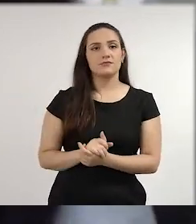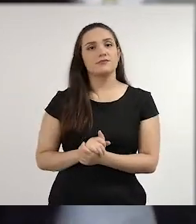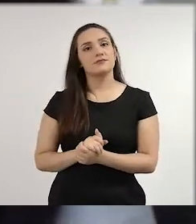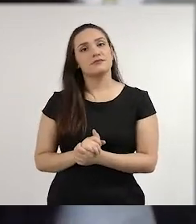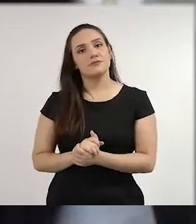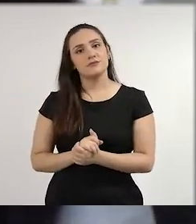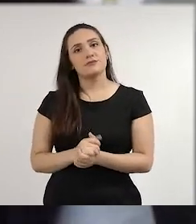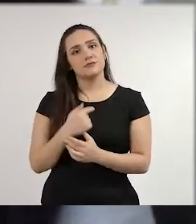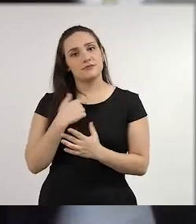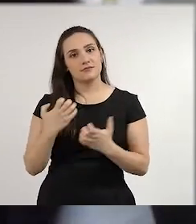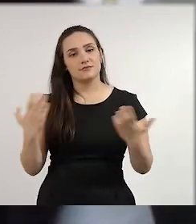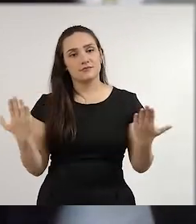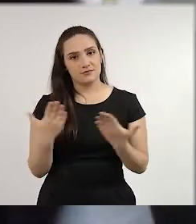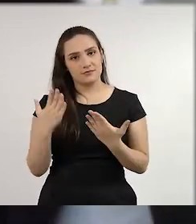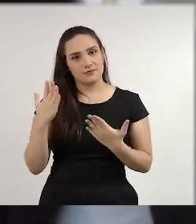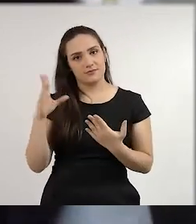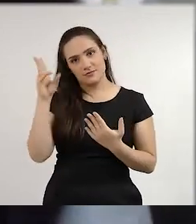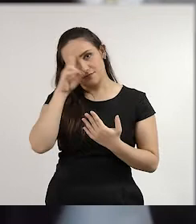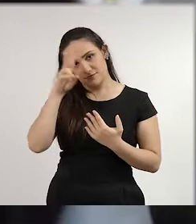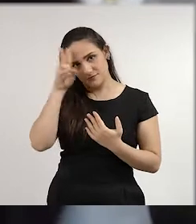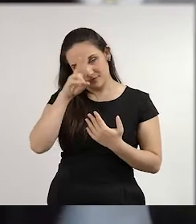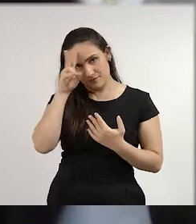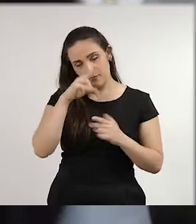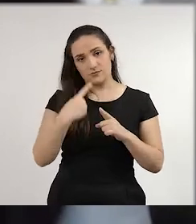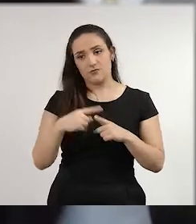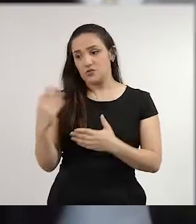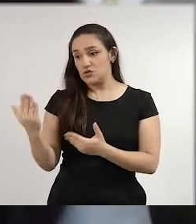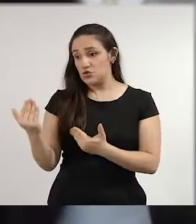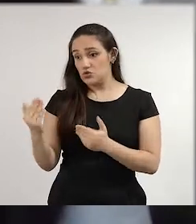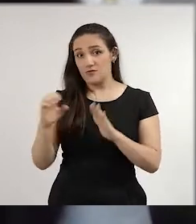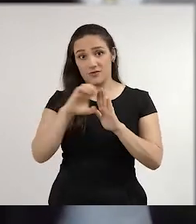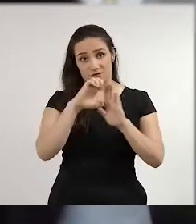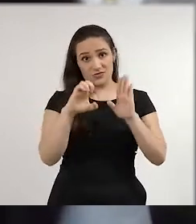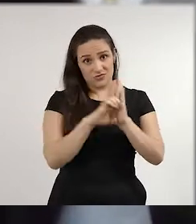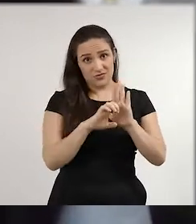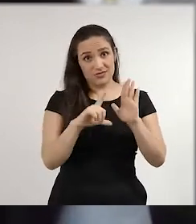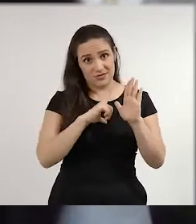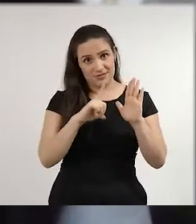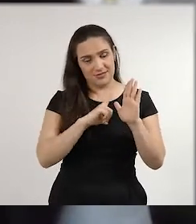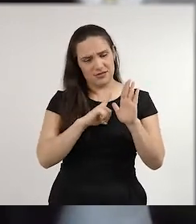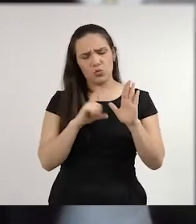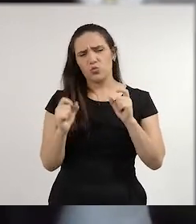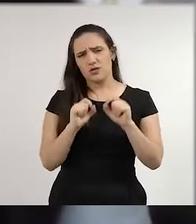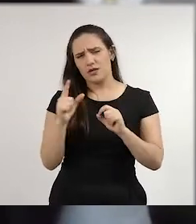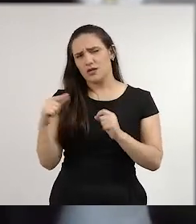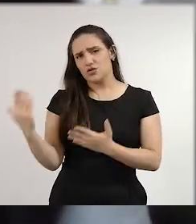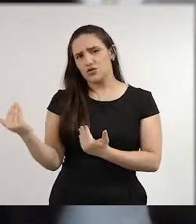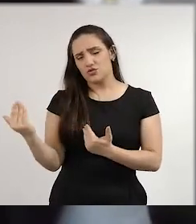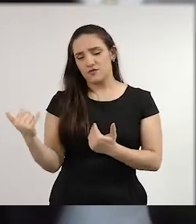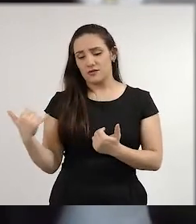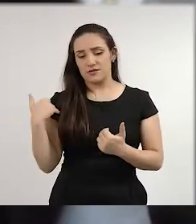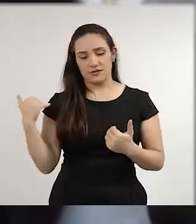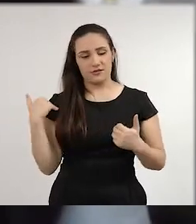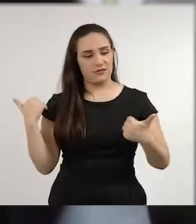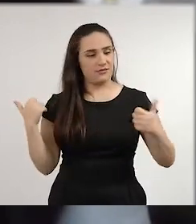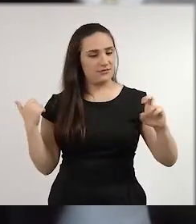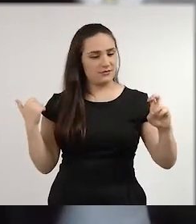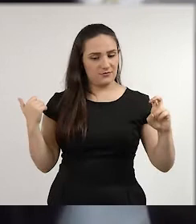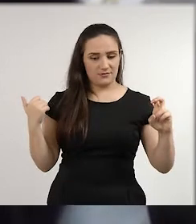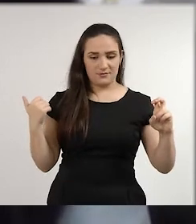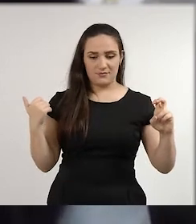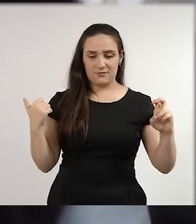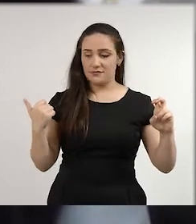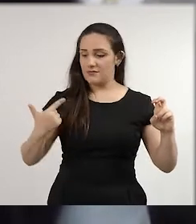que nos assiste, que o jovem, de acordo com o Estatuto da Juventude no Brasil, são aquelas pessoas entre 15 e